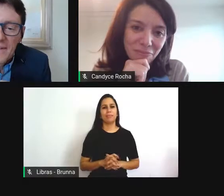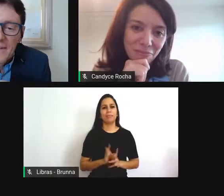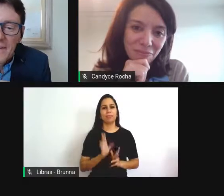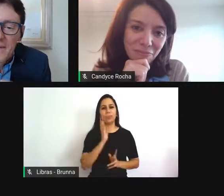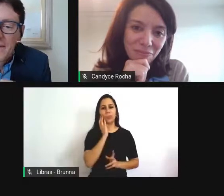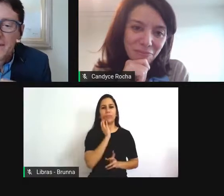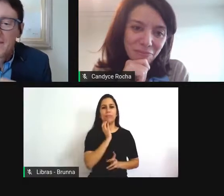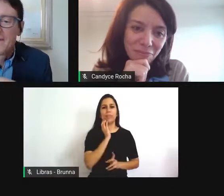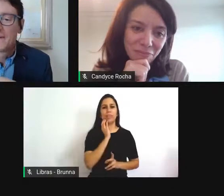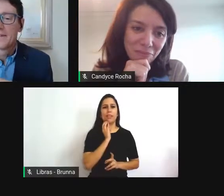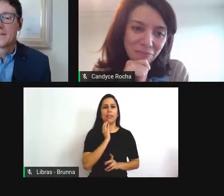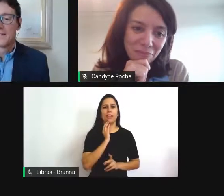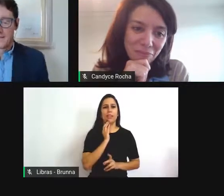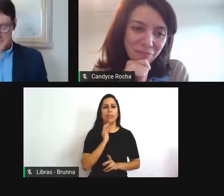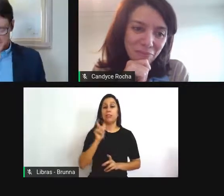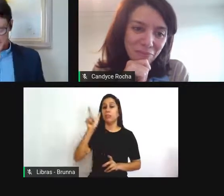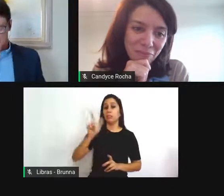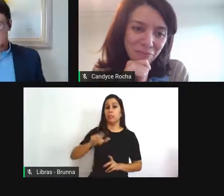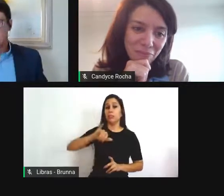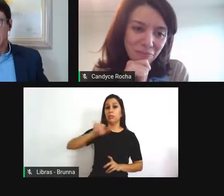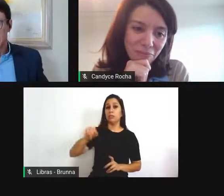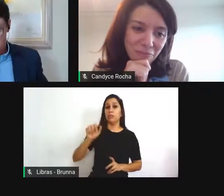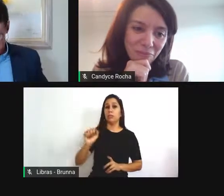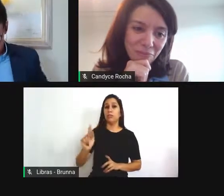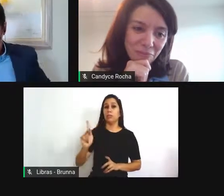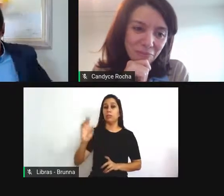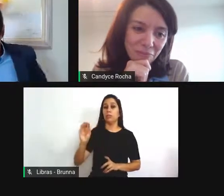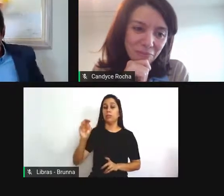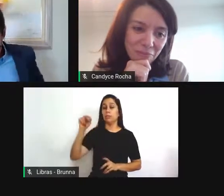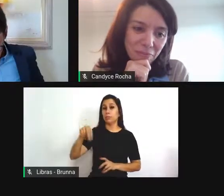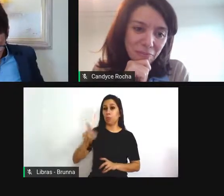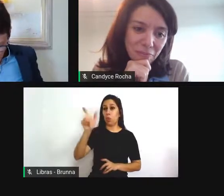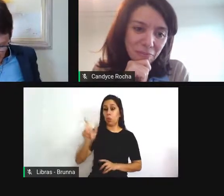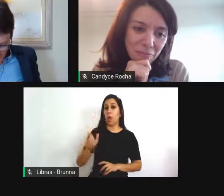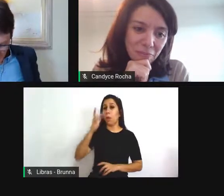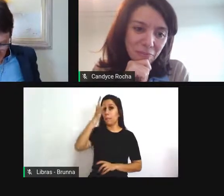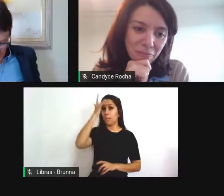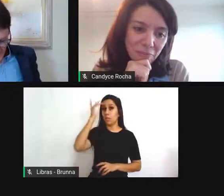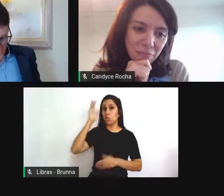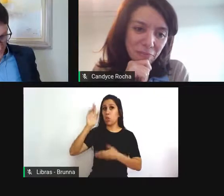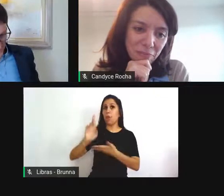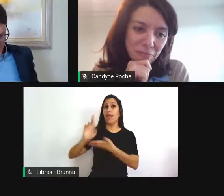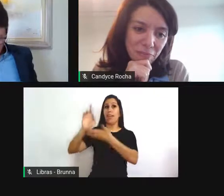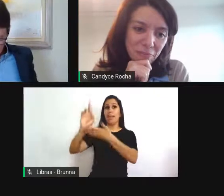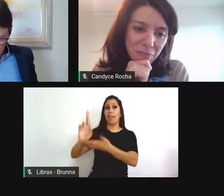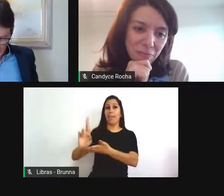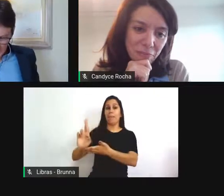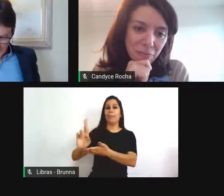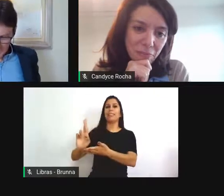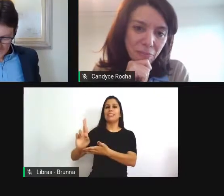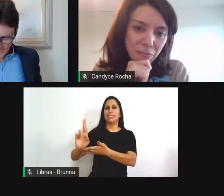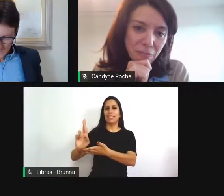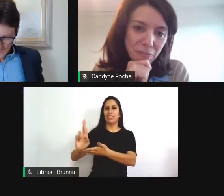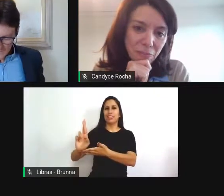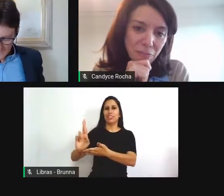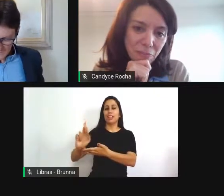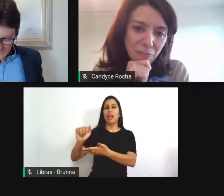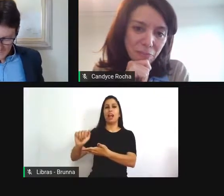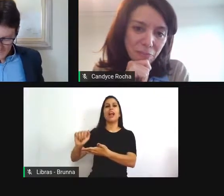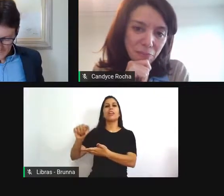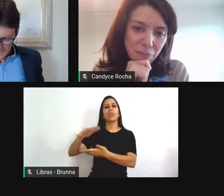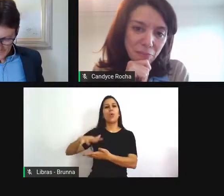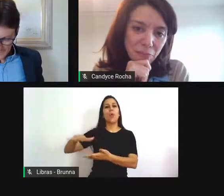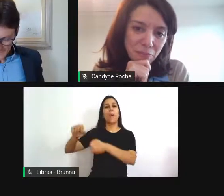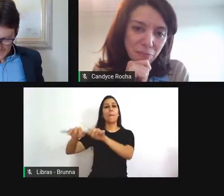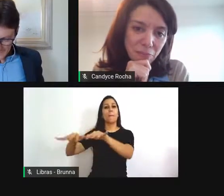O Jacob, ele foi um representante do Parlamento Pan-Africano na reunião que tivemos